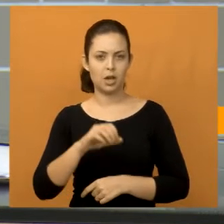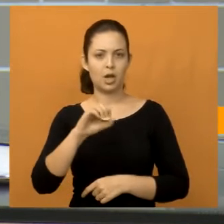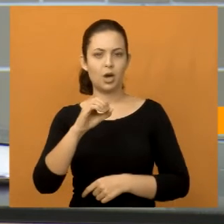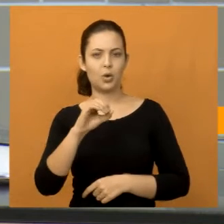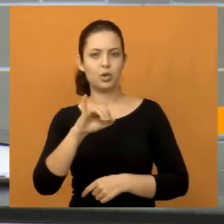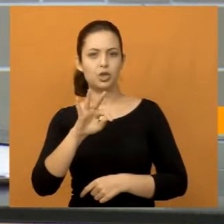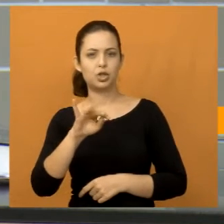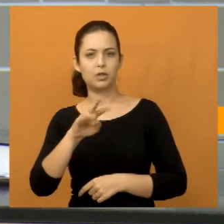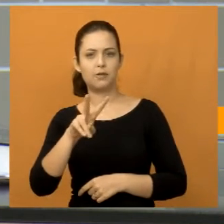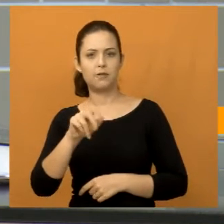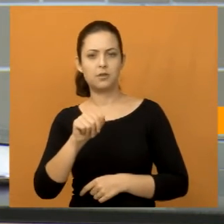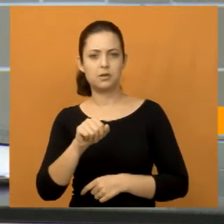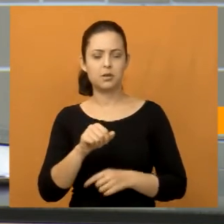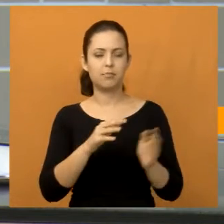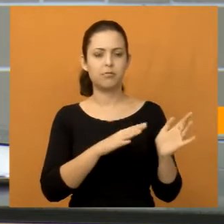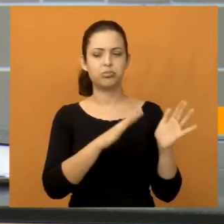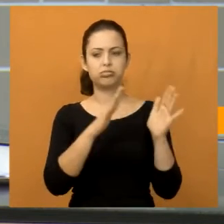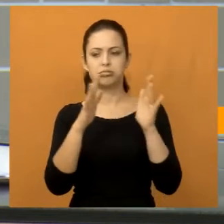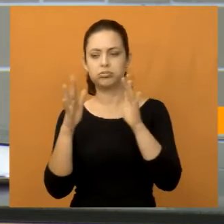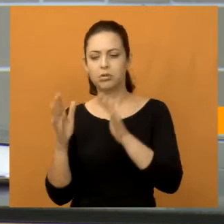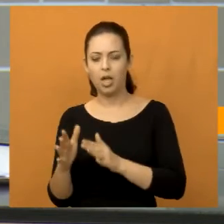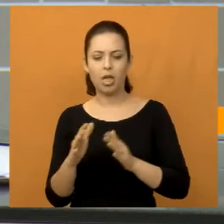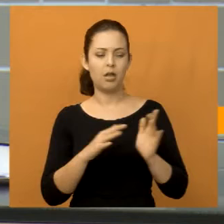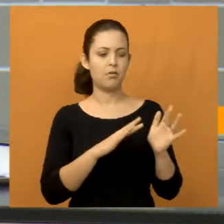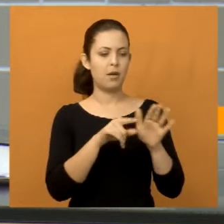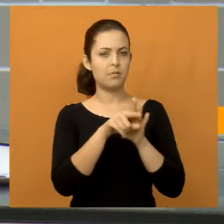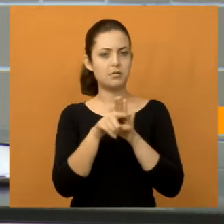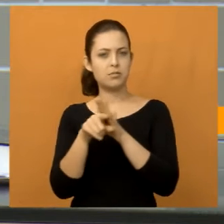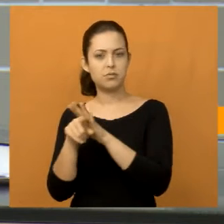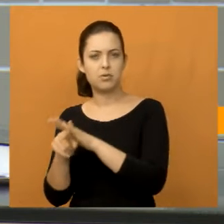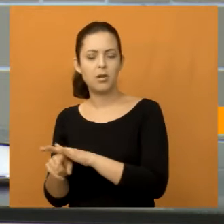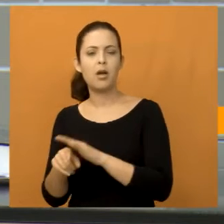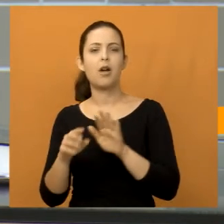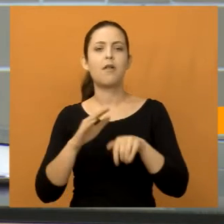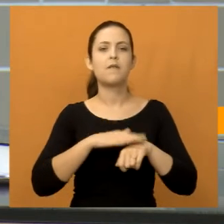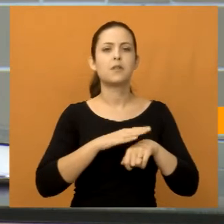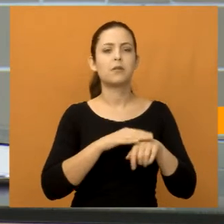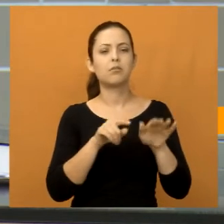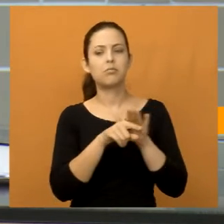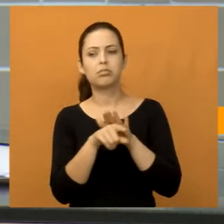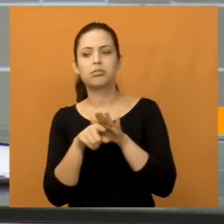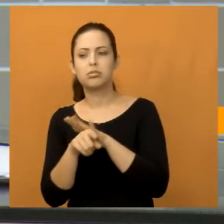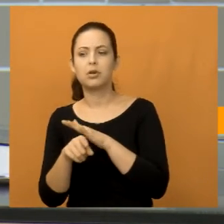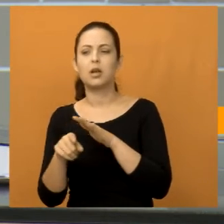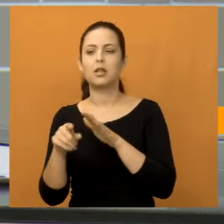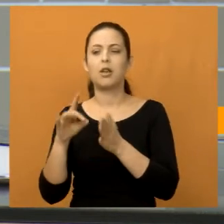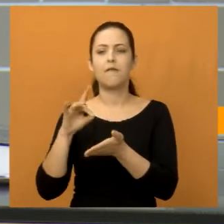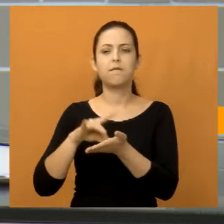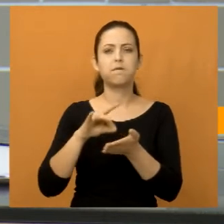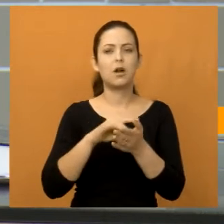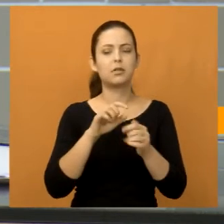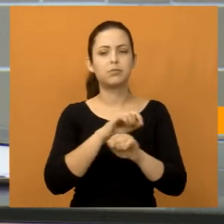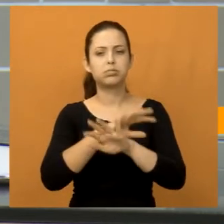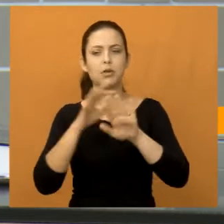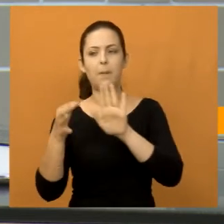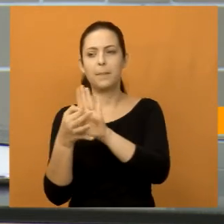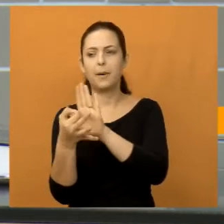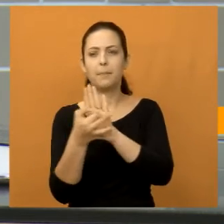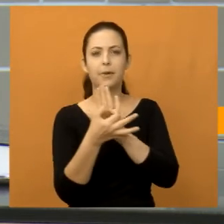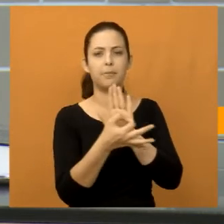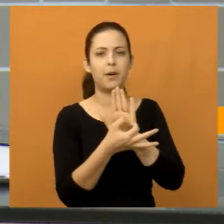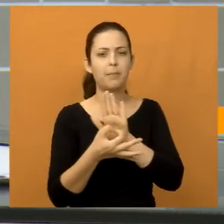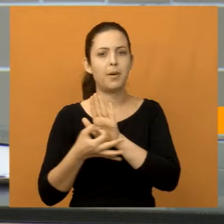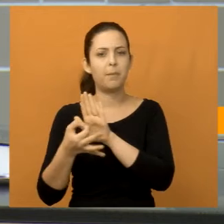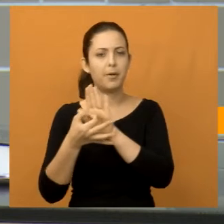Oitivas. Ao longo dos trabalhos foram realizadas oitivas a fim de elucidar os fatos, conforme documentos